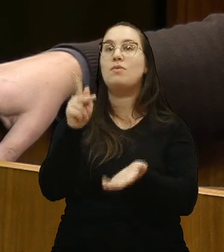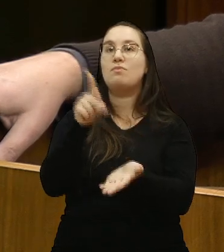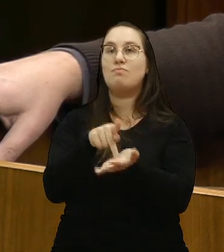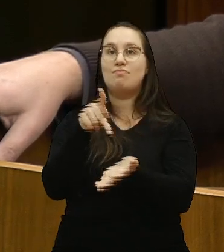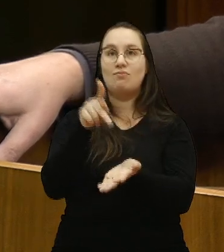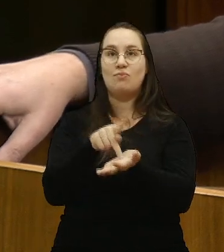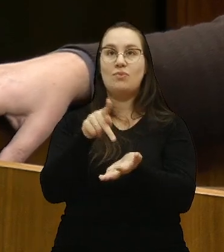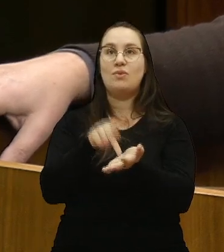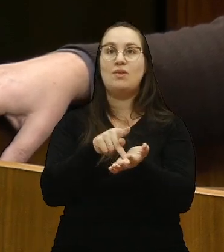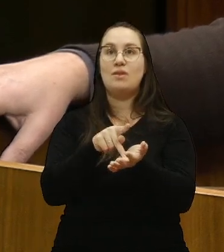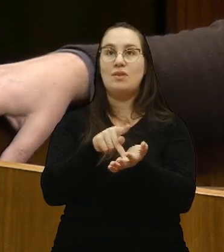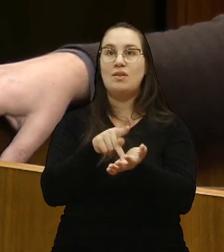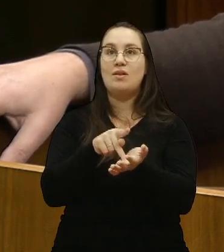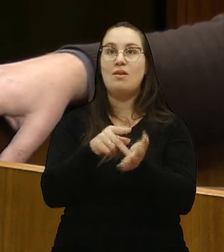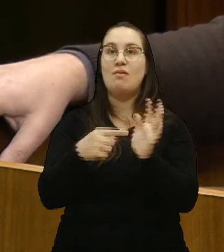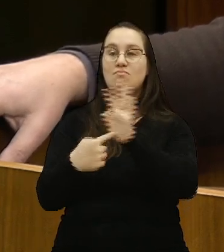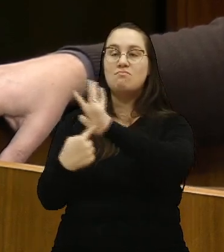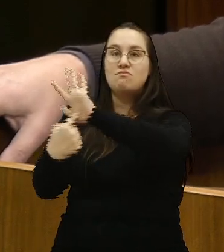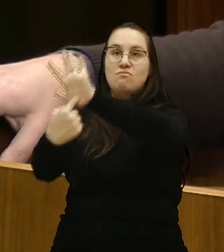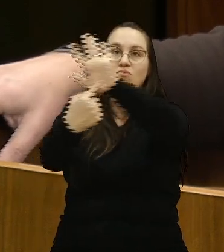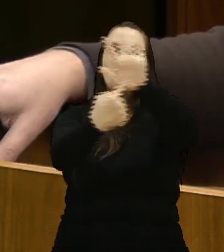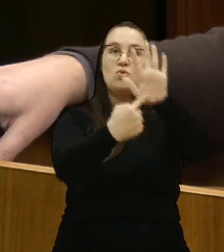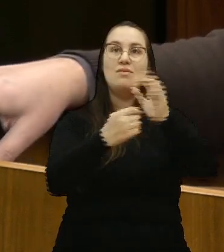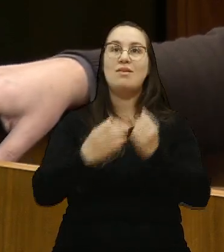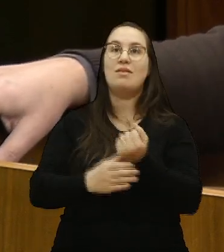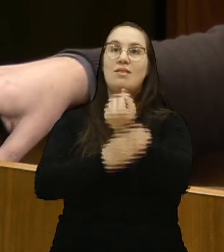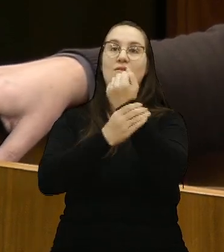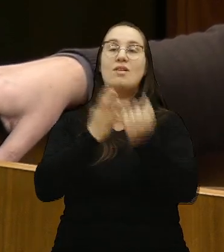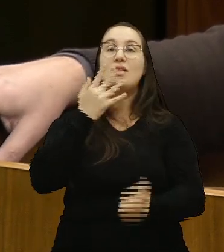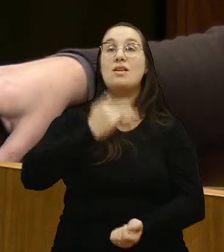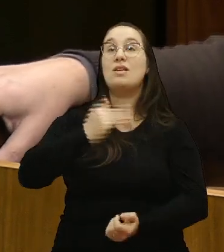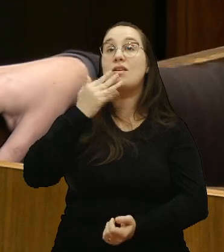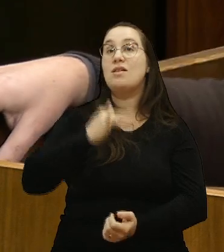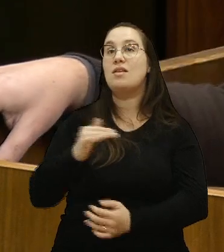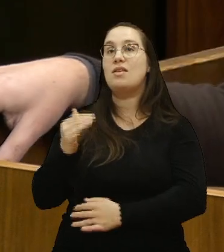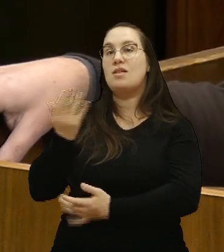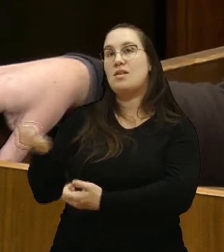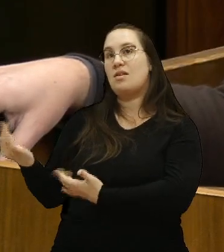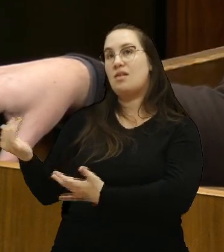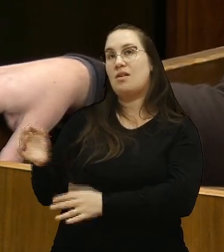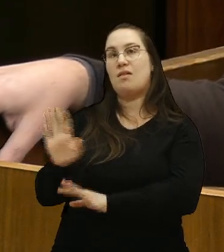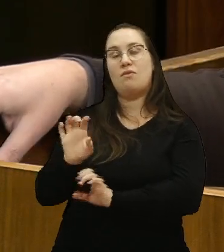realmente levantar essa bandeira em defesa das nossas crianças e adolescentes. Era